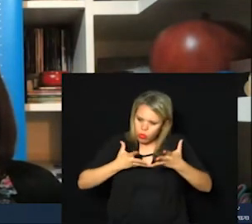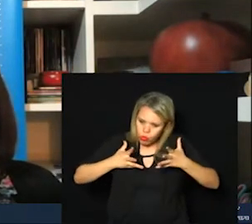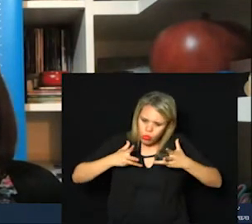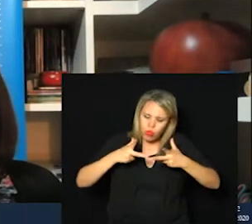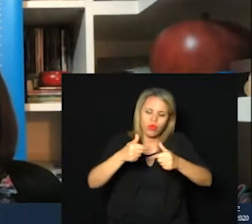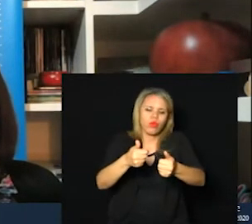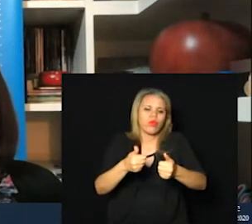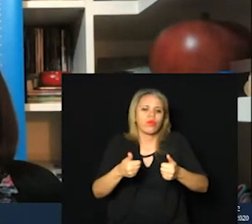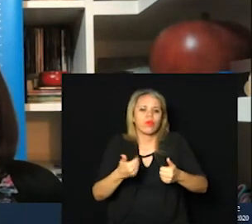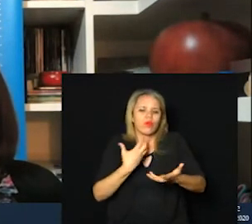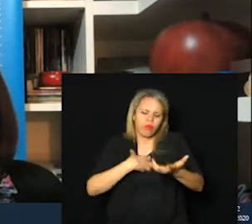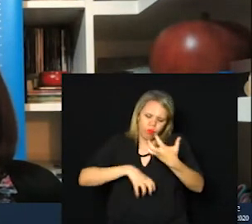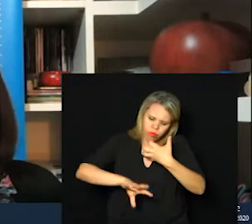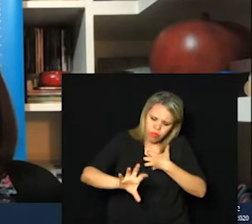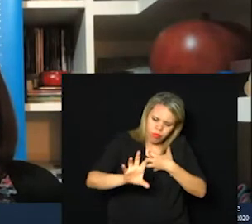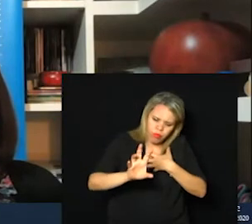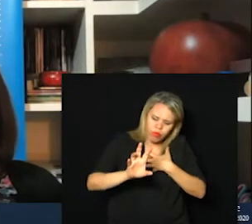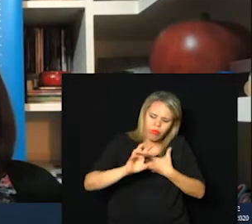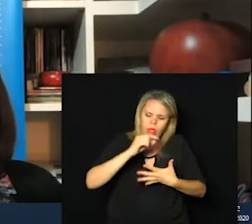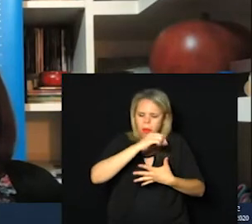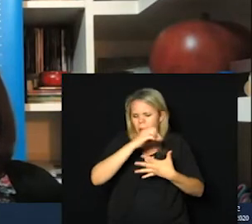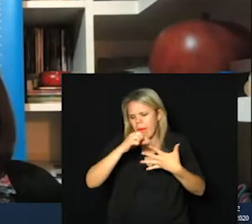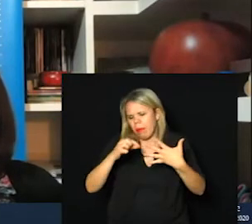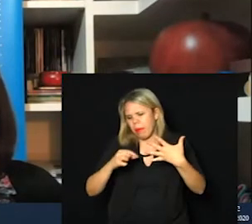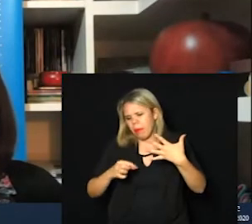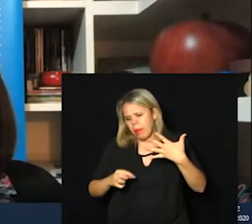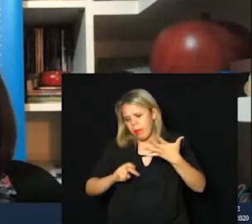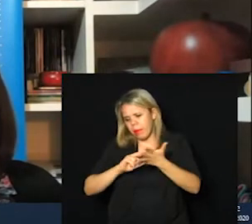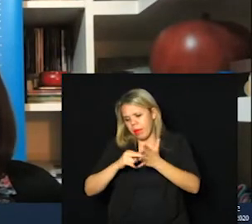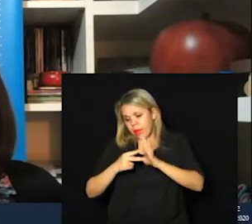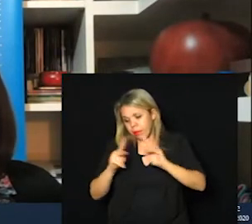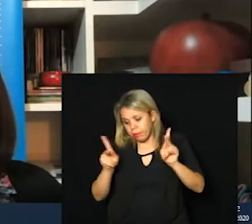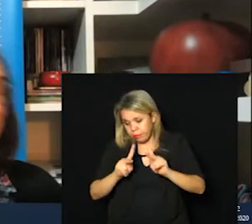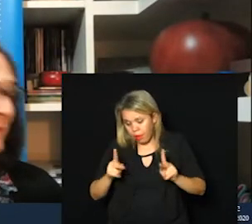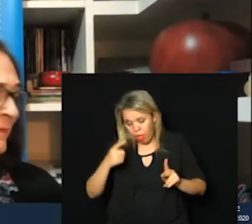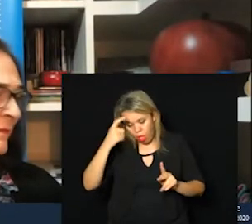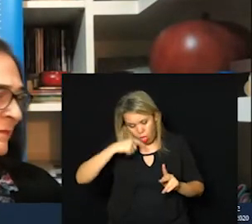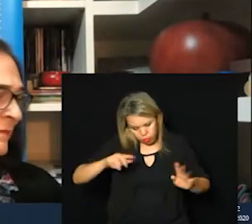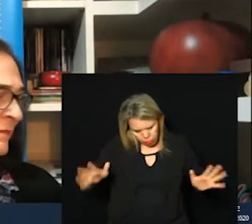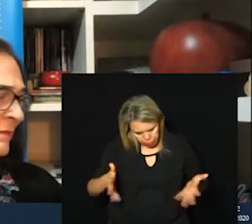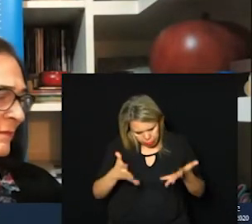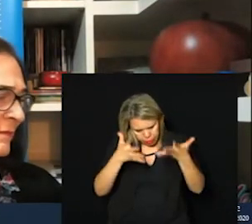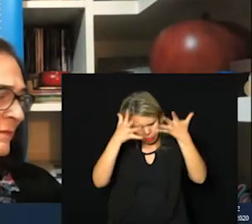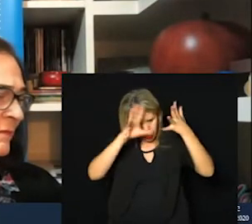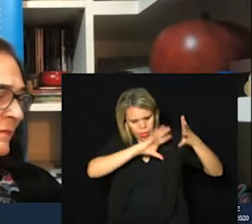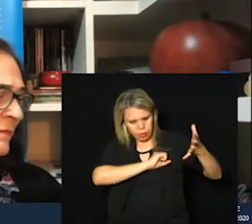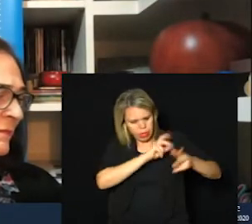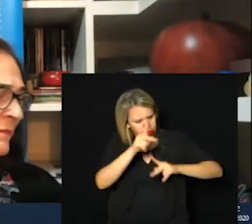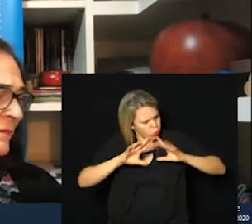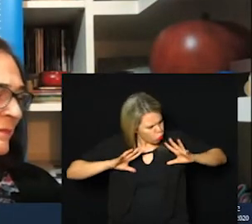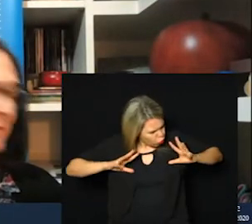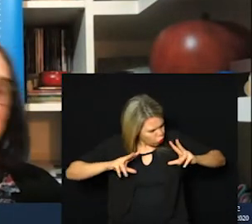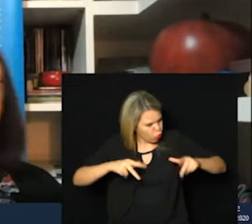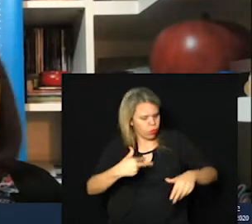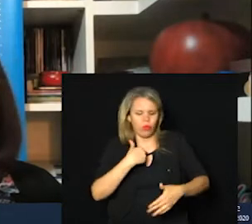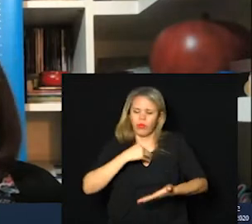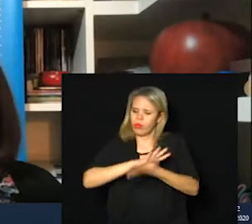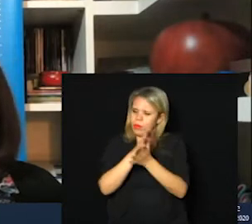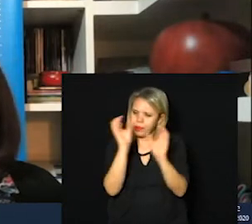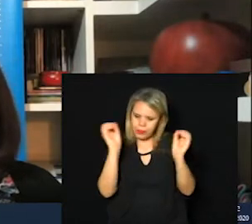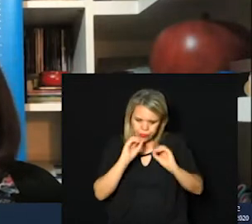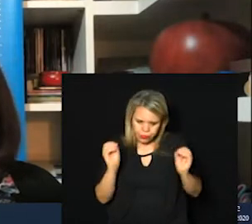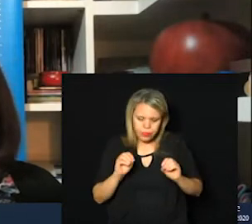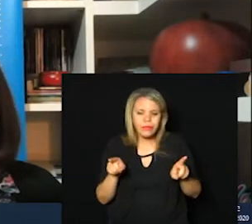colocar-me no lugar do outro, etc. Fui estimulada a amar a todos sem distinção, né? a considerar, não